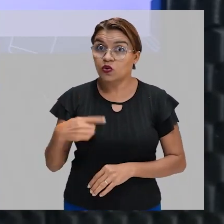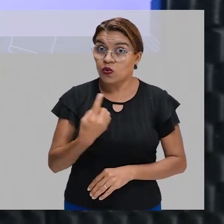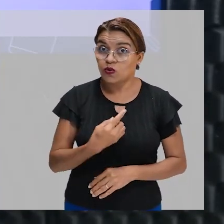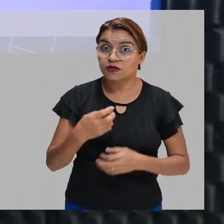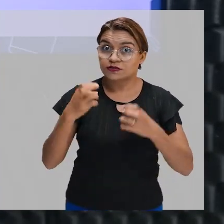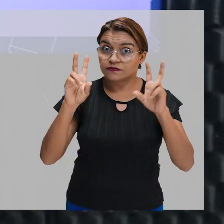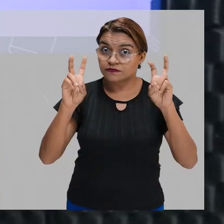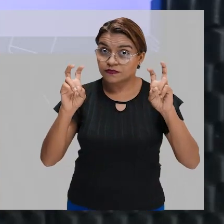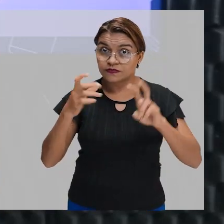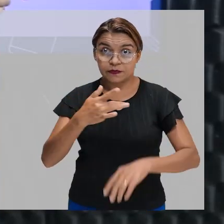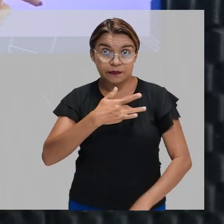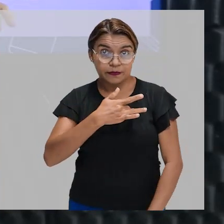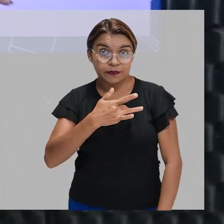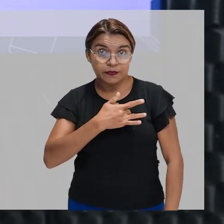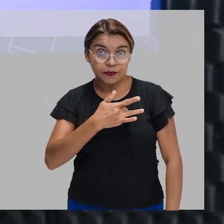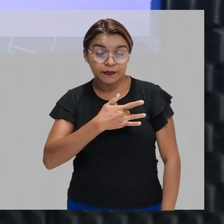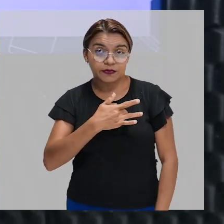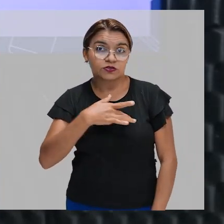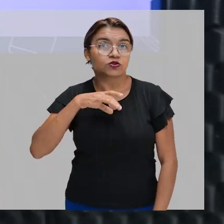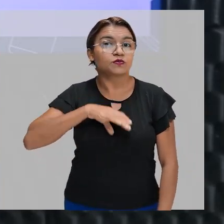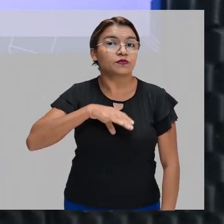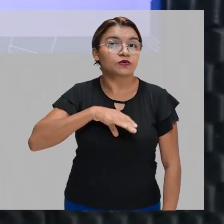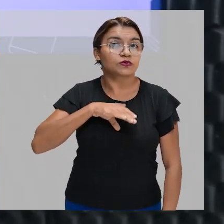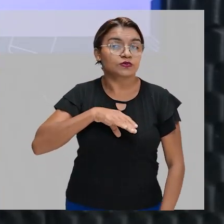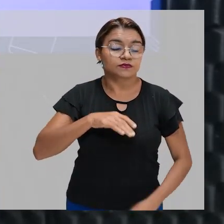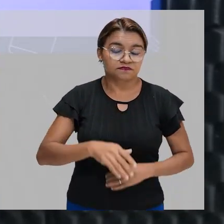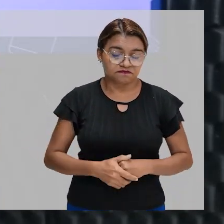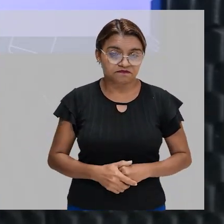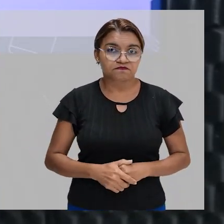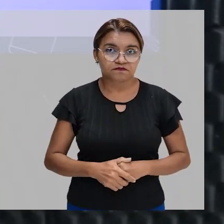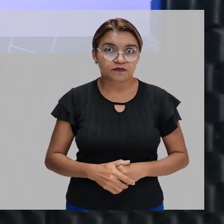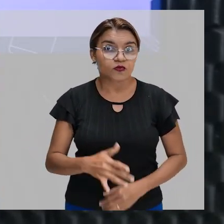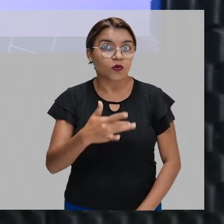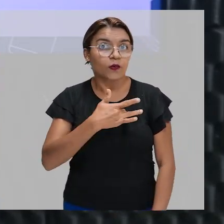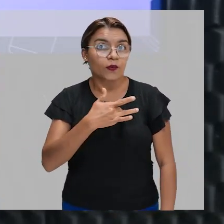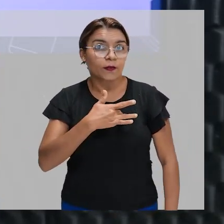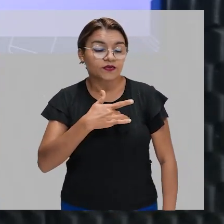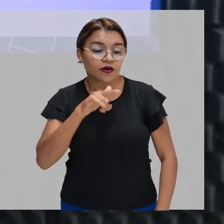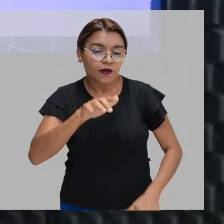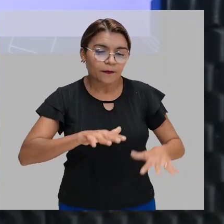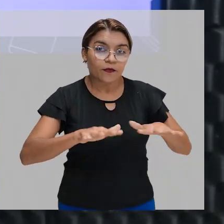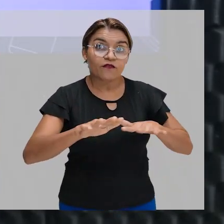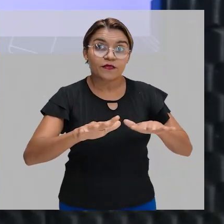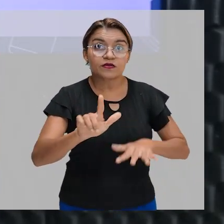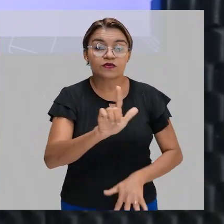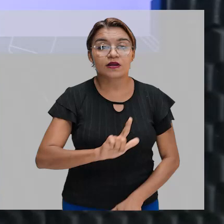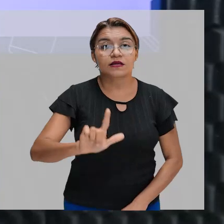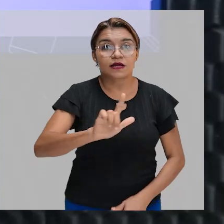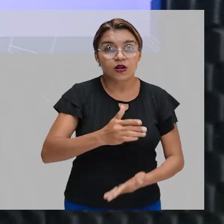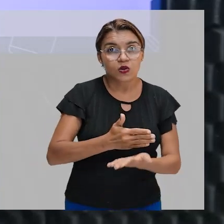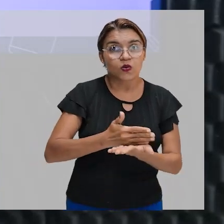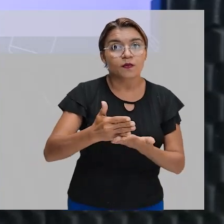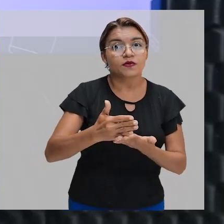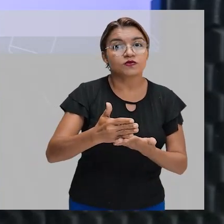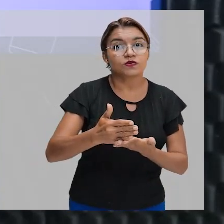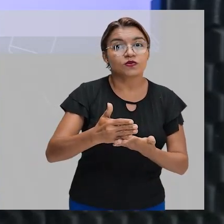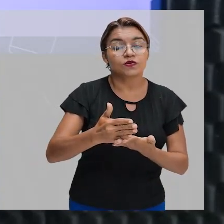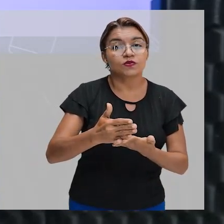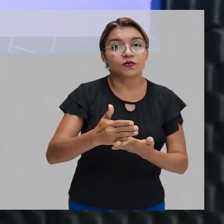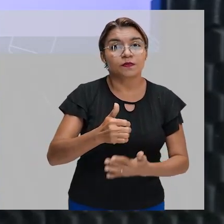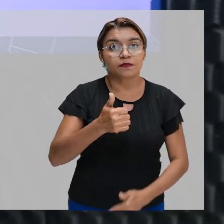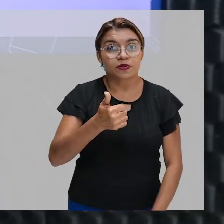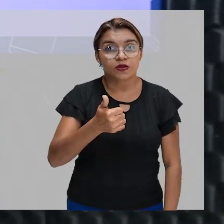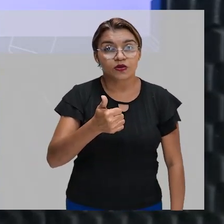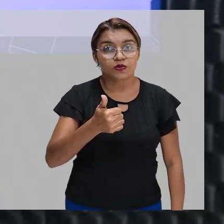em Portugal o romantismo é um movimento literário que se iniciou quando